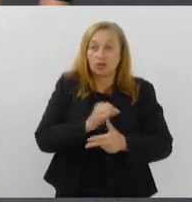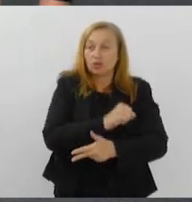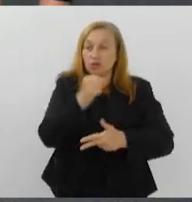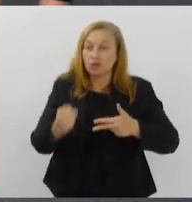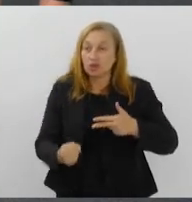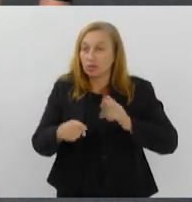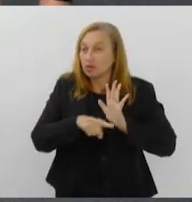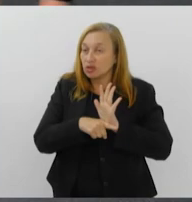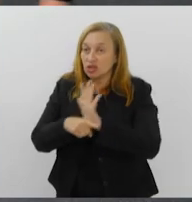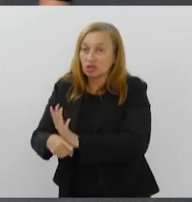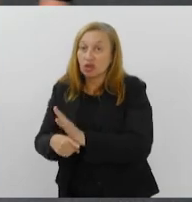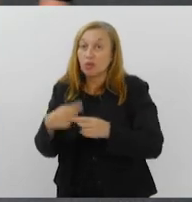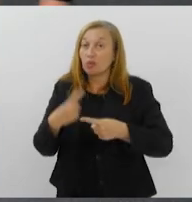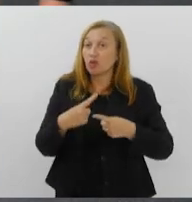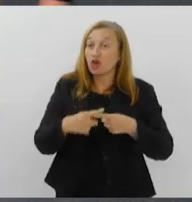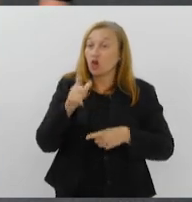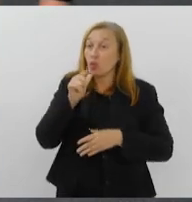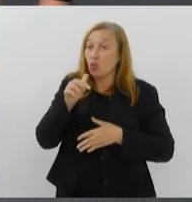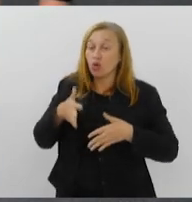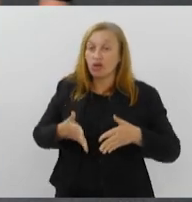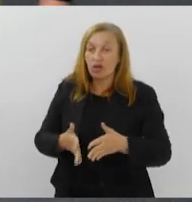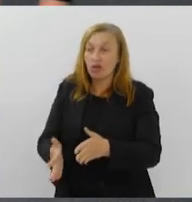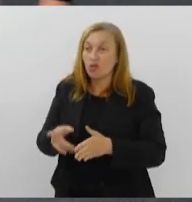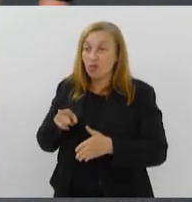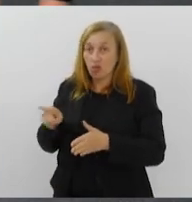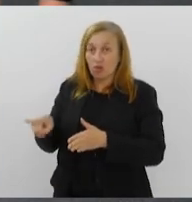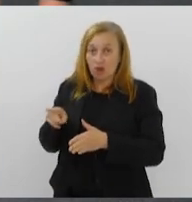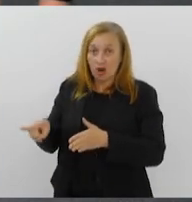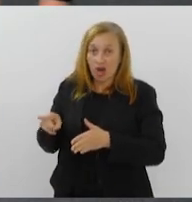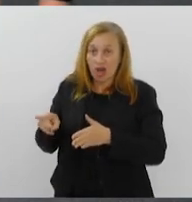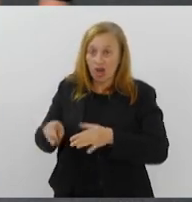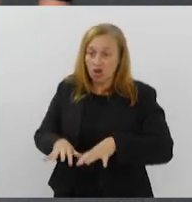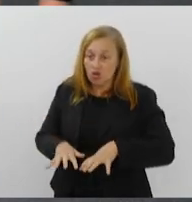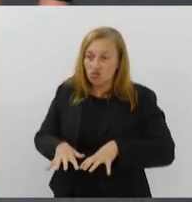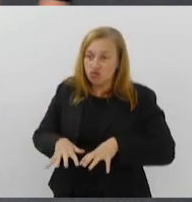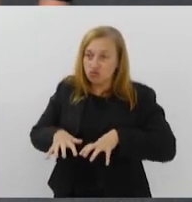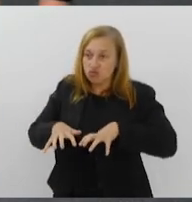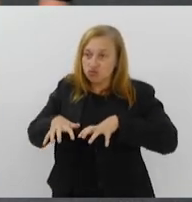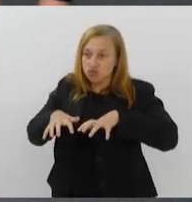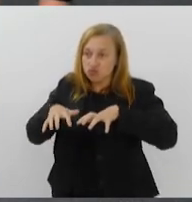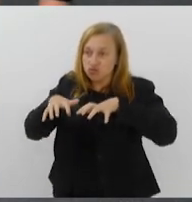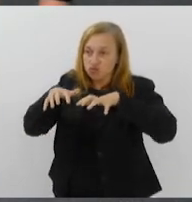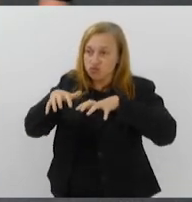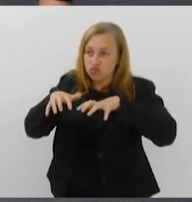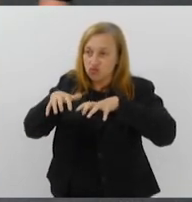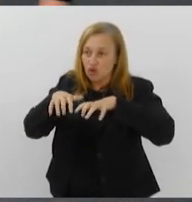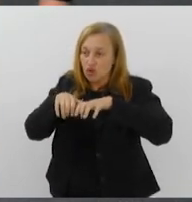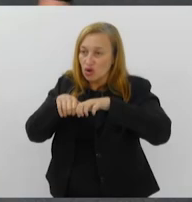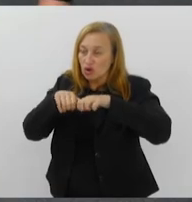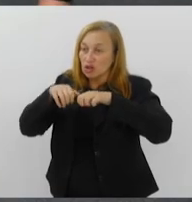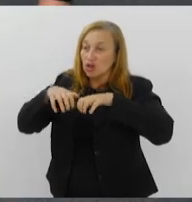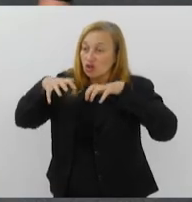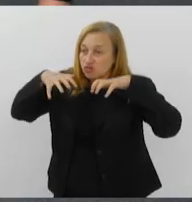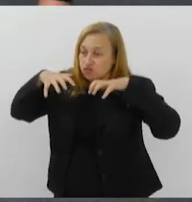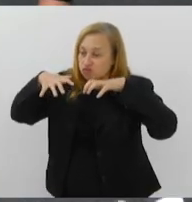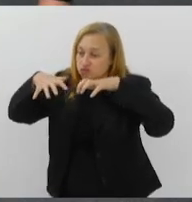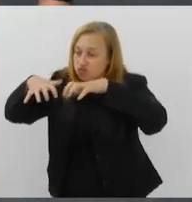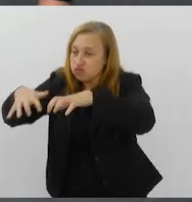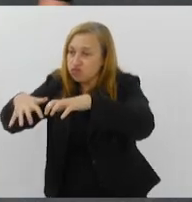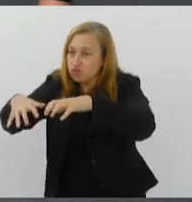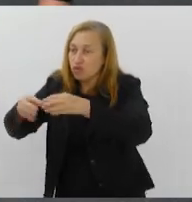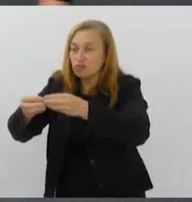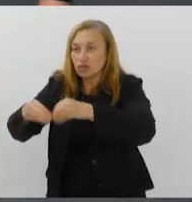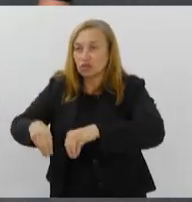do rio Guapiaçu. O assentamento São José da Boa Morte, que é uma das áreas que foram mais afetadas nas chuvas do início desse